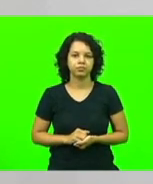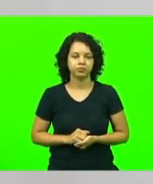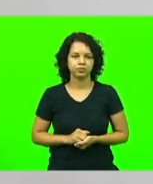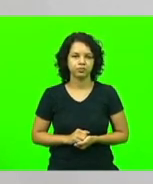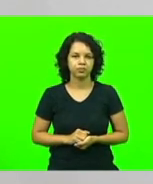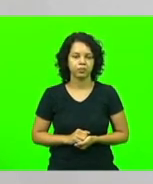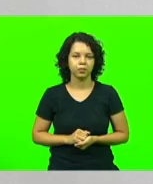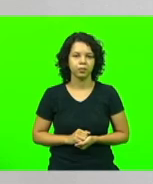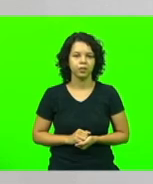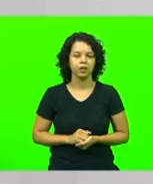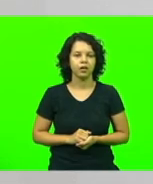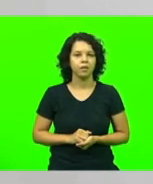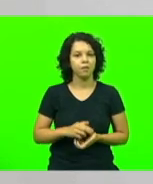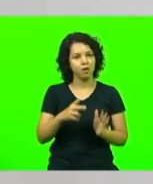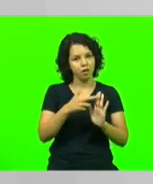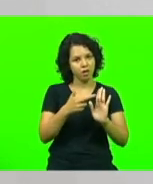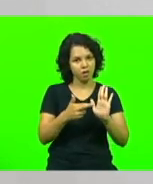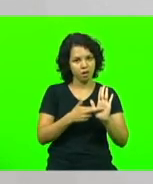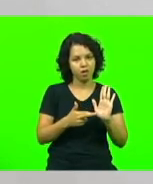Mas tudo bem, regra é regra.